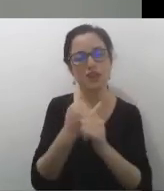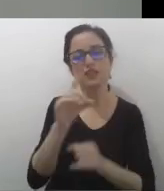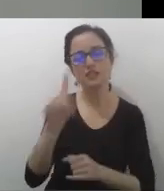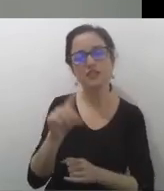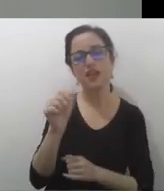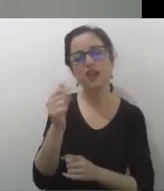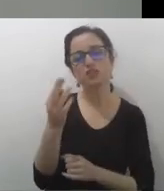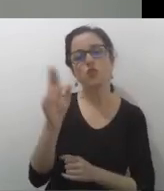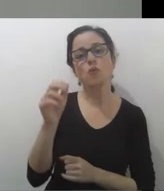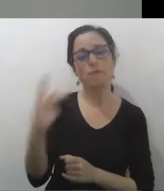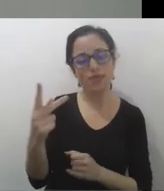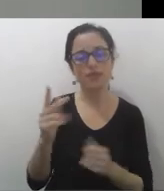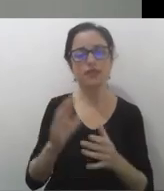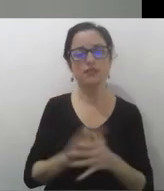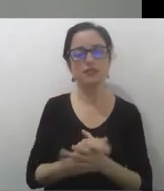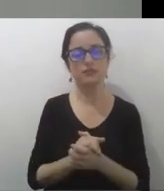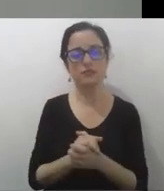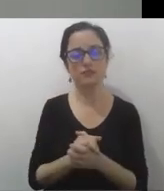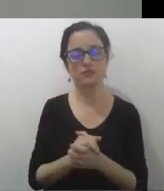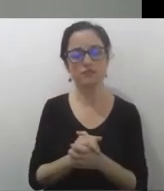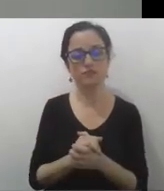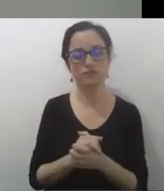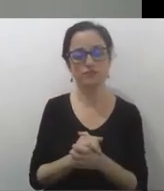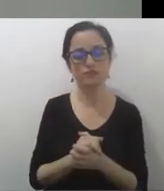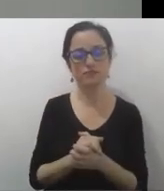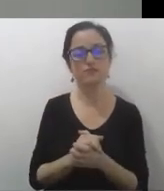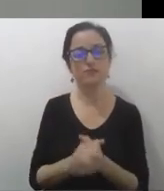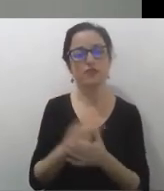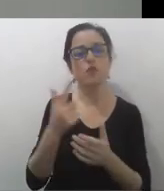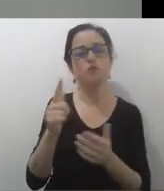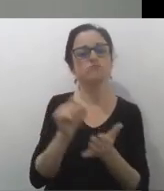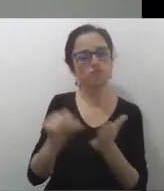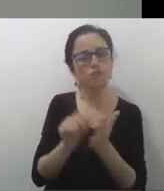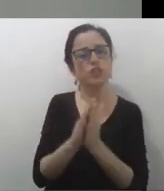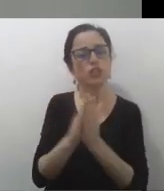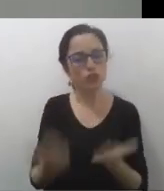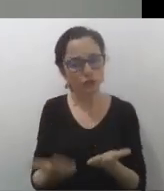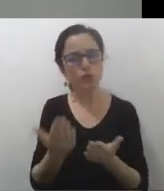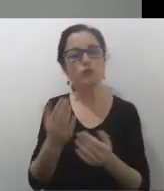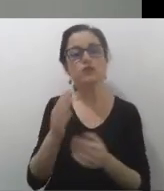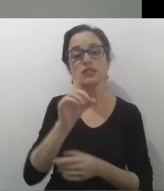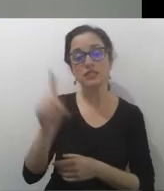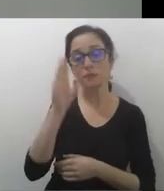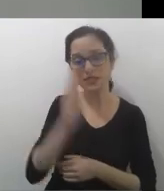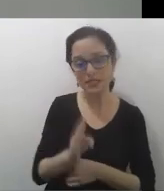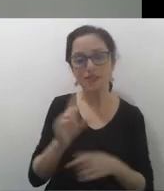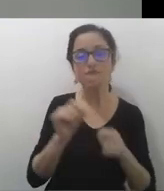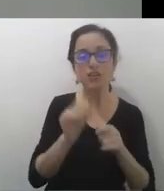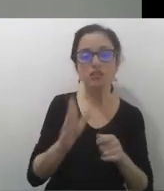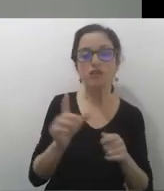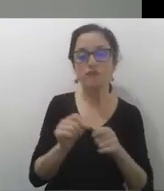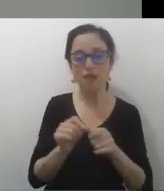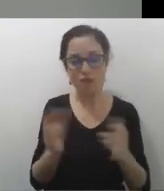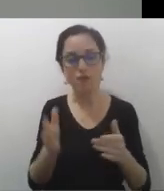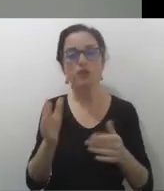da revista de design, da revista eletrônica de design Agitprop. É autora dos livros Design Brasileiro, Quem Fez